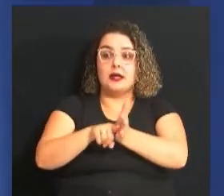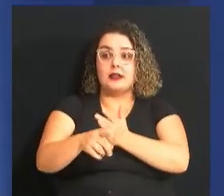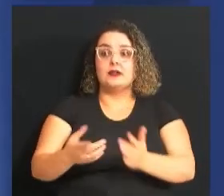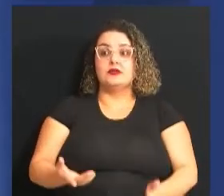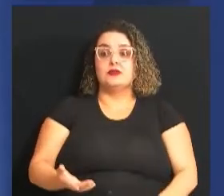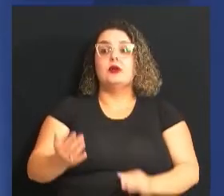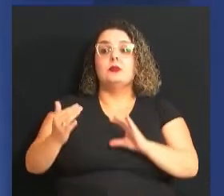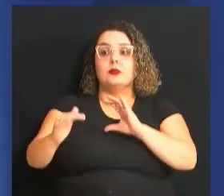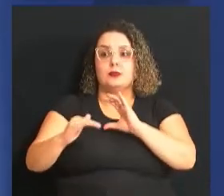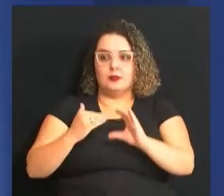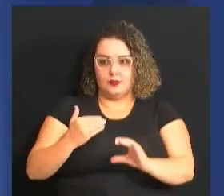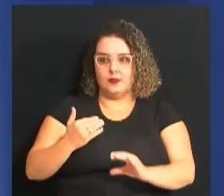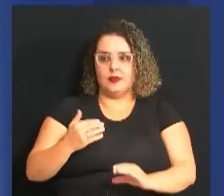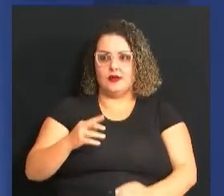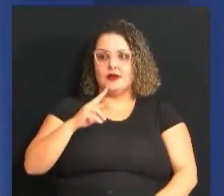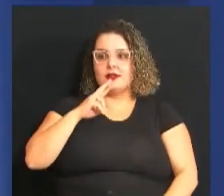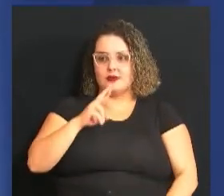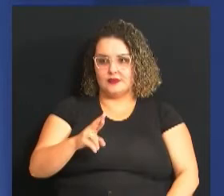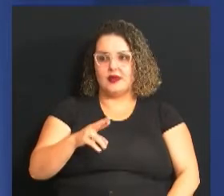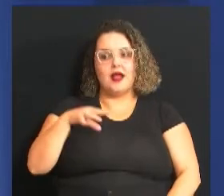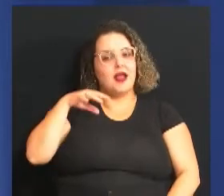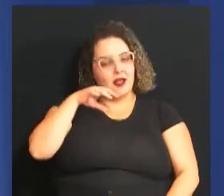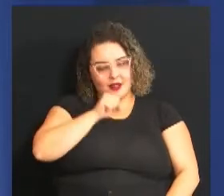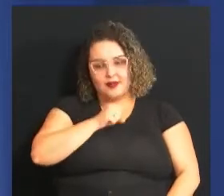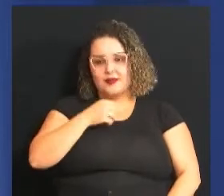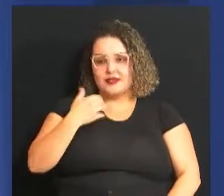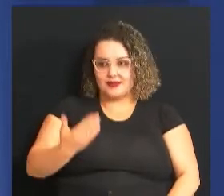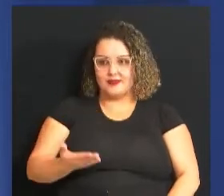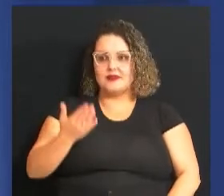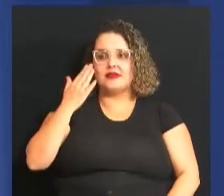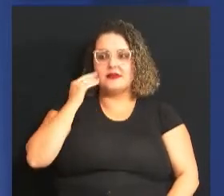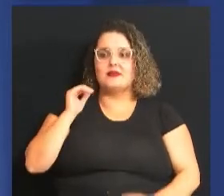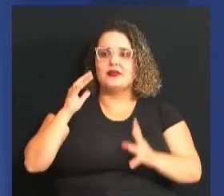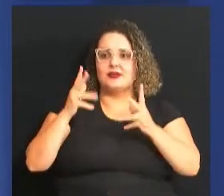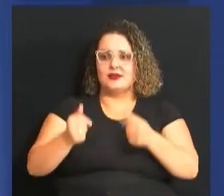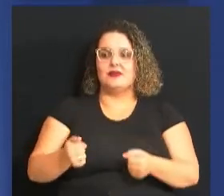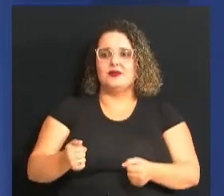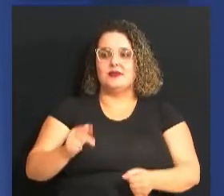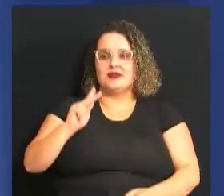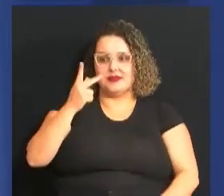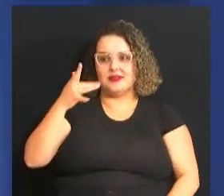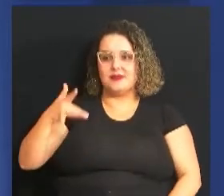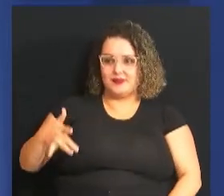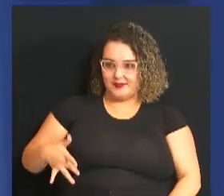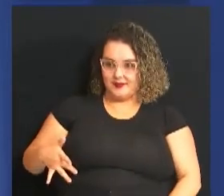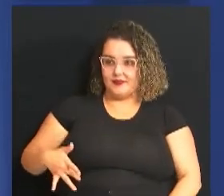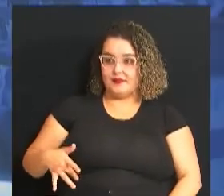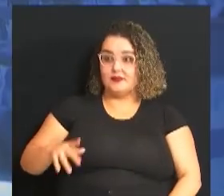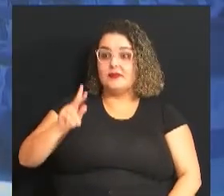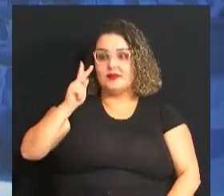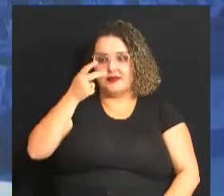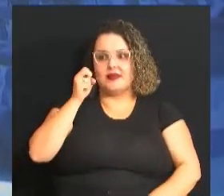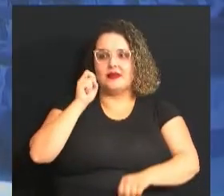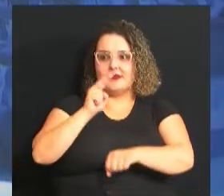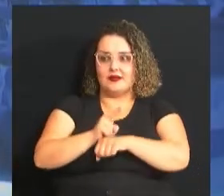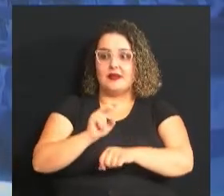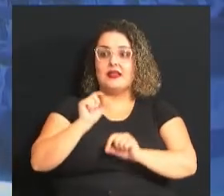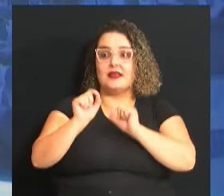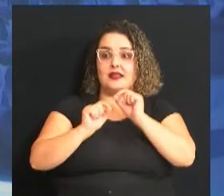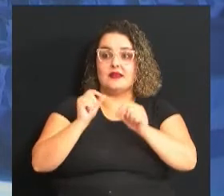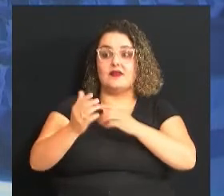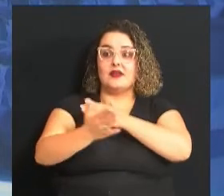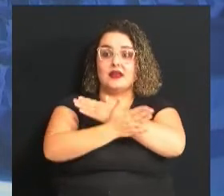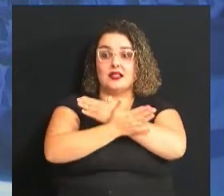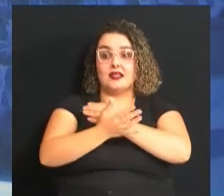gente responde rapidinho para você aí saber tudo sobre hepatite, agora sobre hepatite viral. E quem vai ajudar a gente